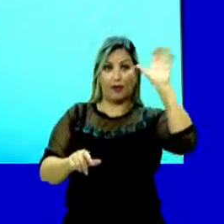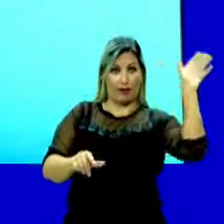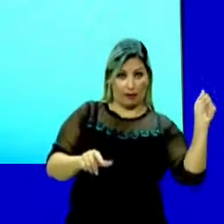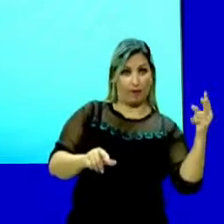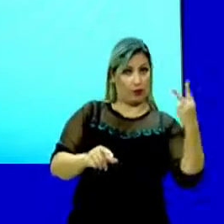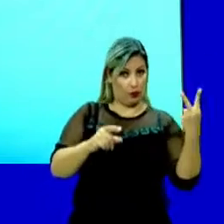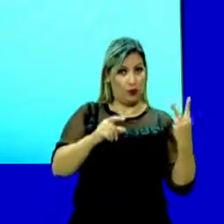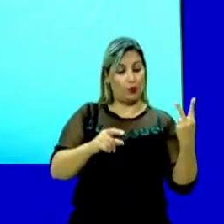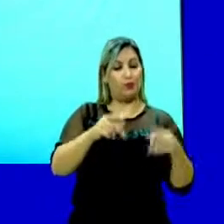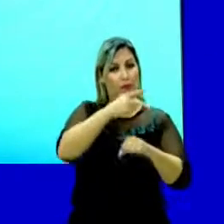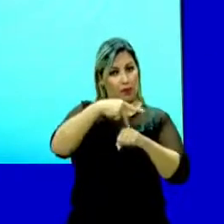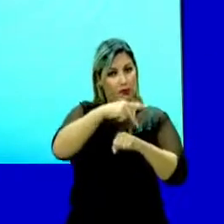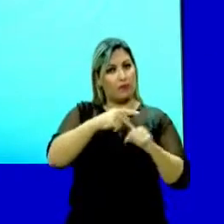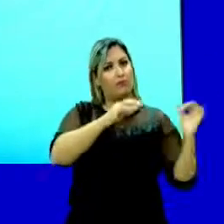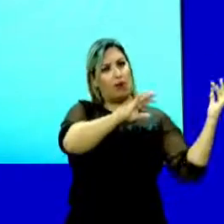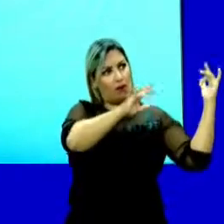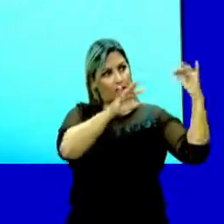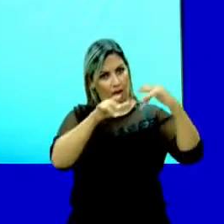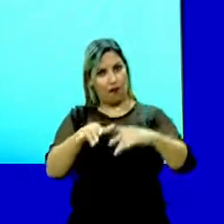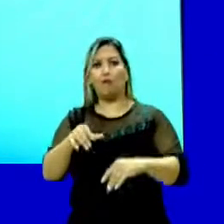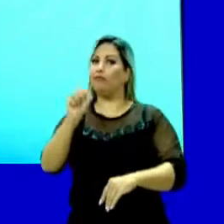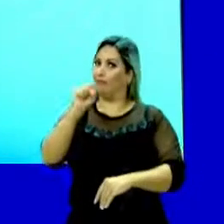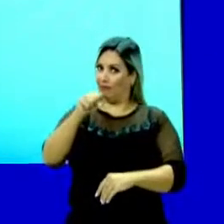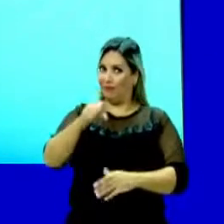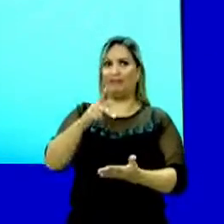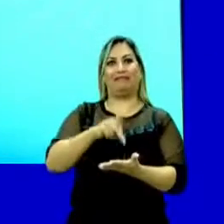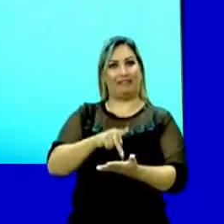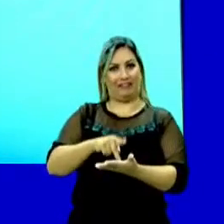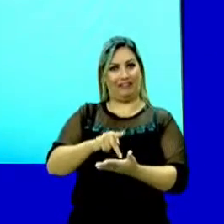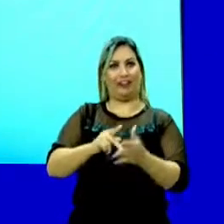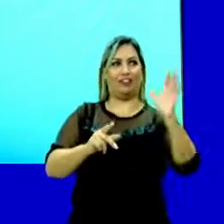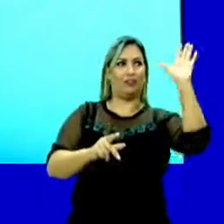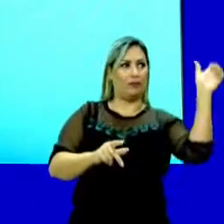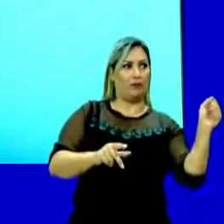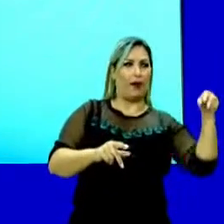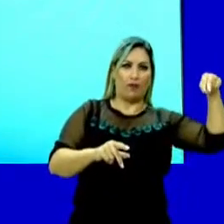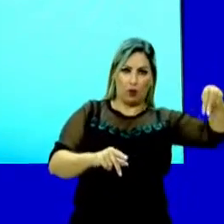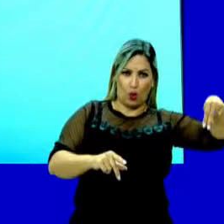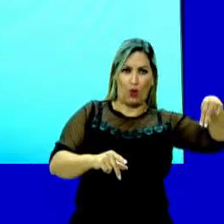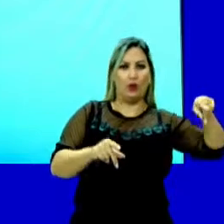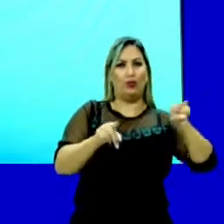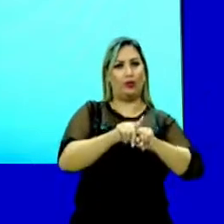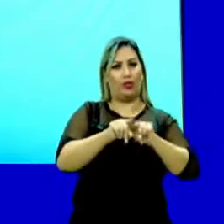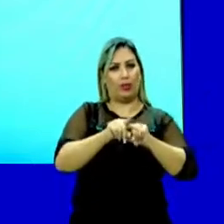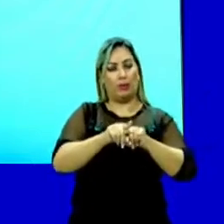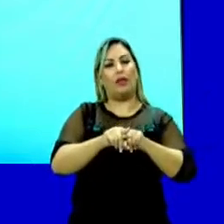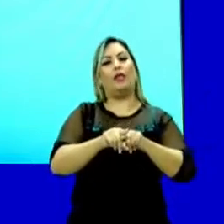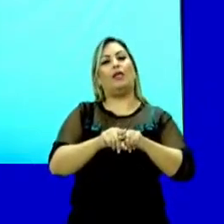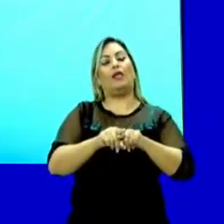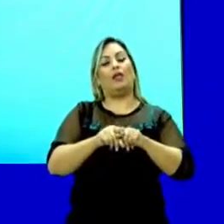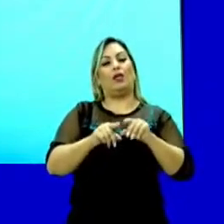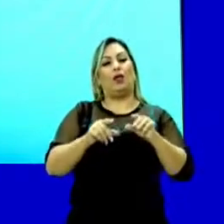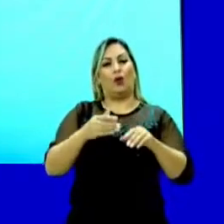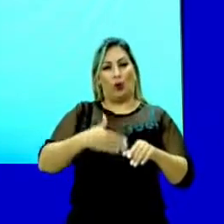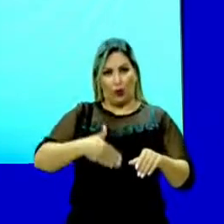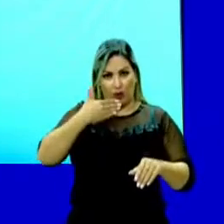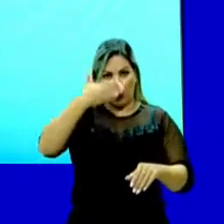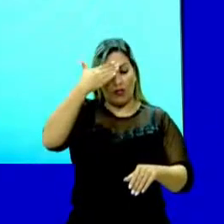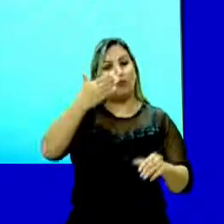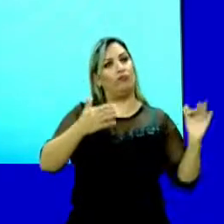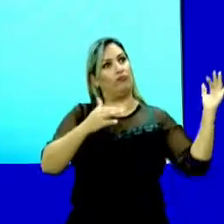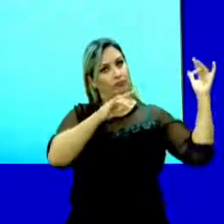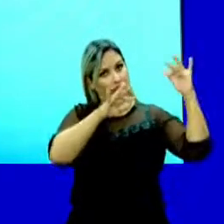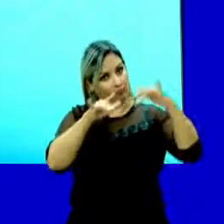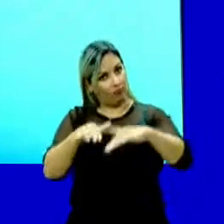tá? Inclusive, alguns refugiados aí do norte da África e da região também do Oriente Médio, nós temos vindo